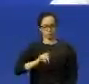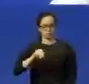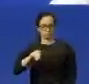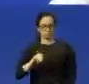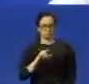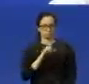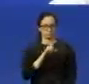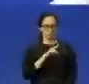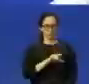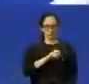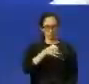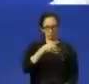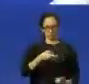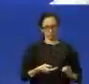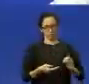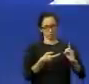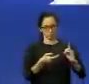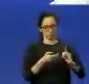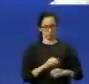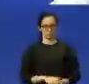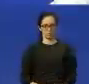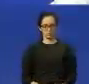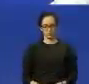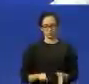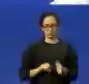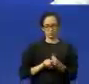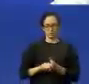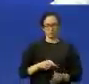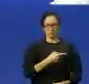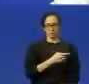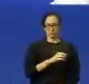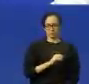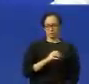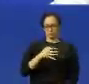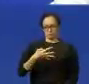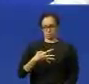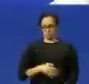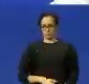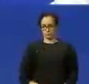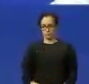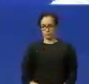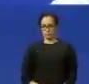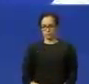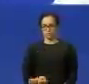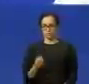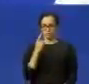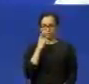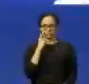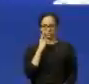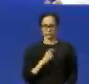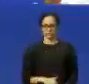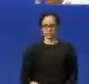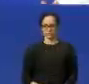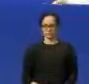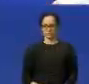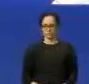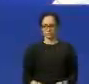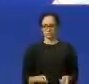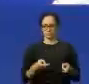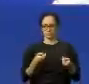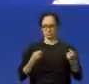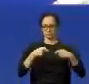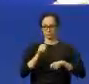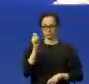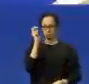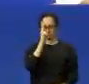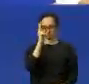certa D. Questão 104, uma questão de física moderna, não é? De radioatividade. Basta você